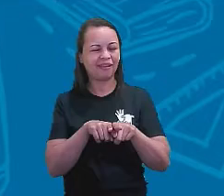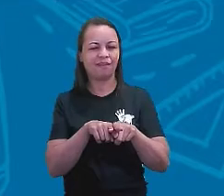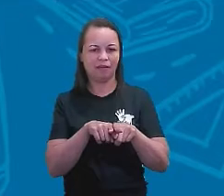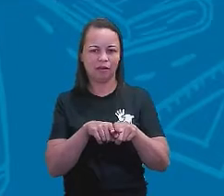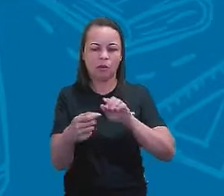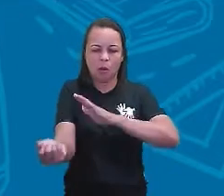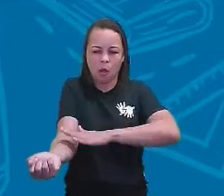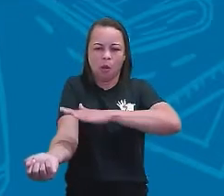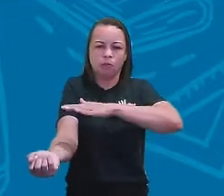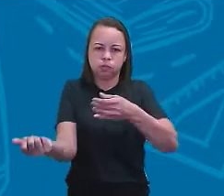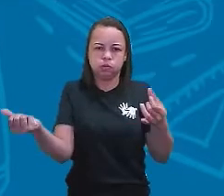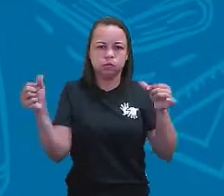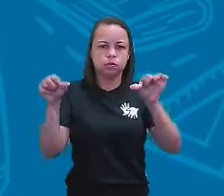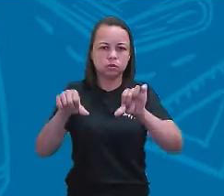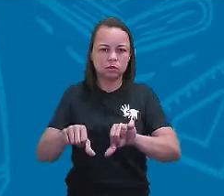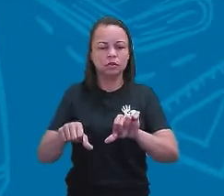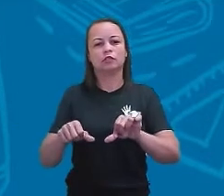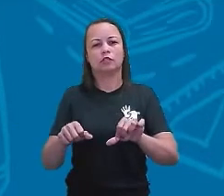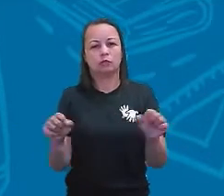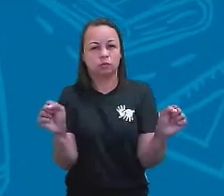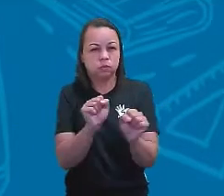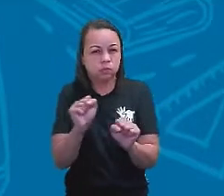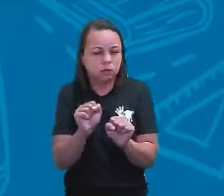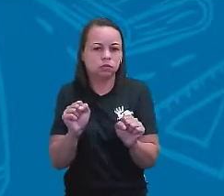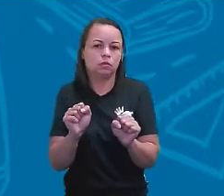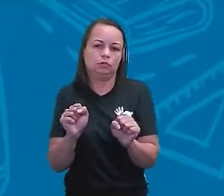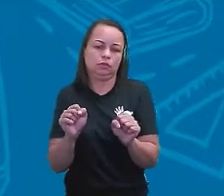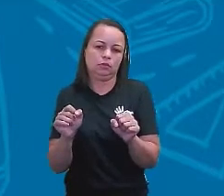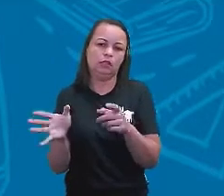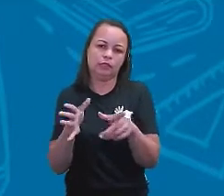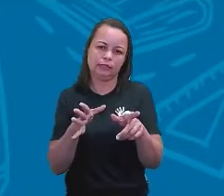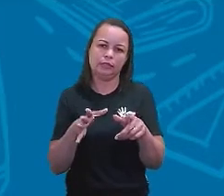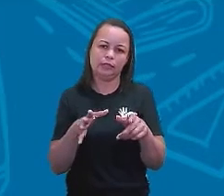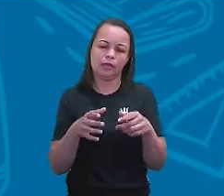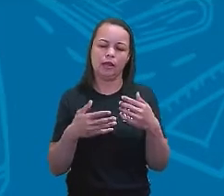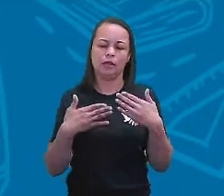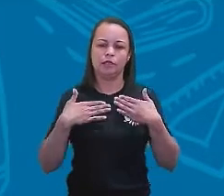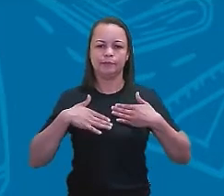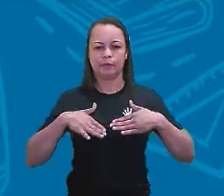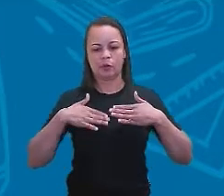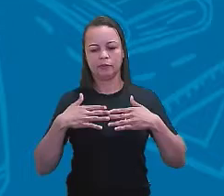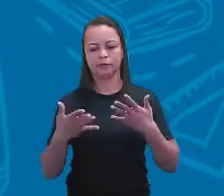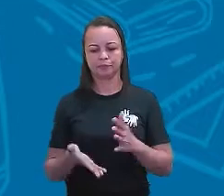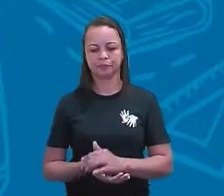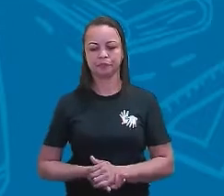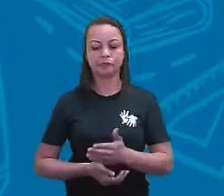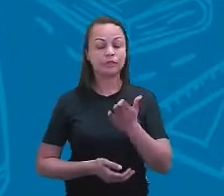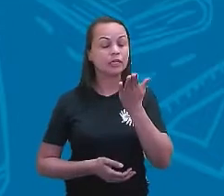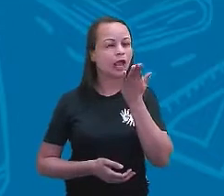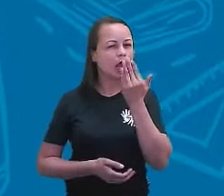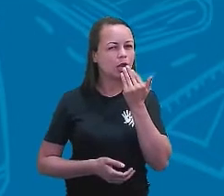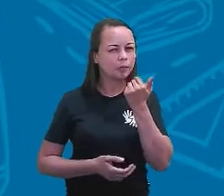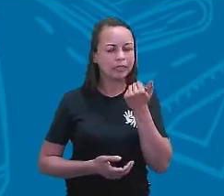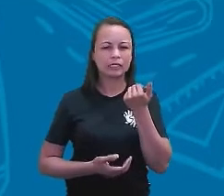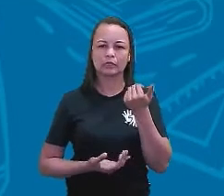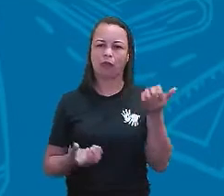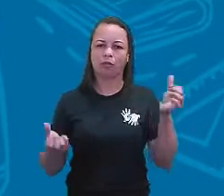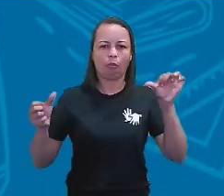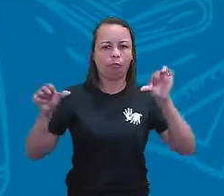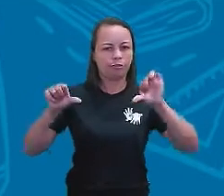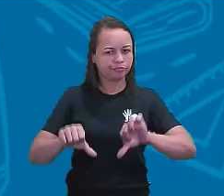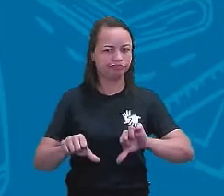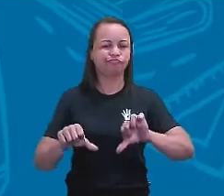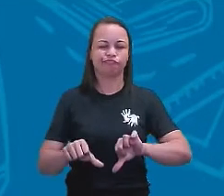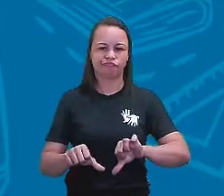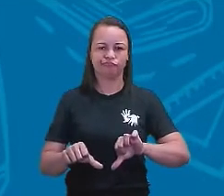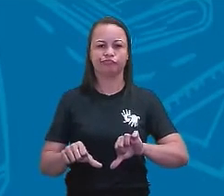da qualidade da tua pressão arterial, que seria ideal para a tua qualidade de vida. Alimentação não saudável, né? A